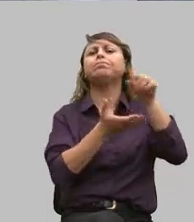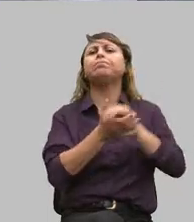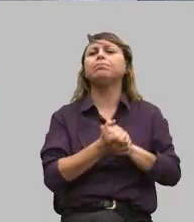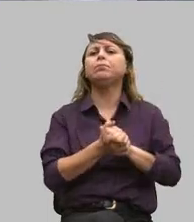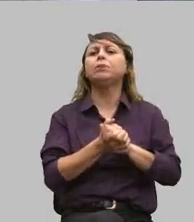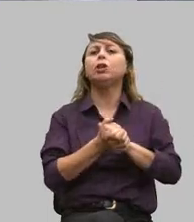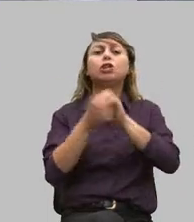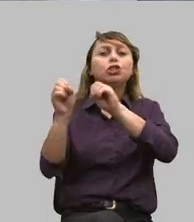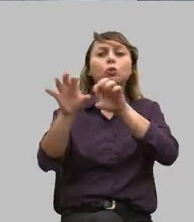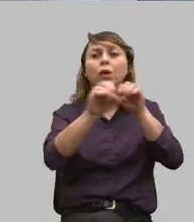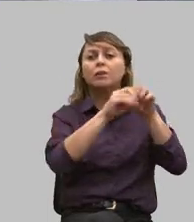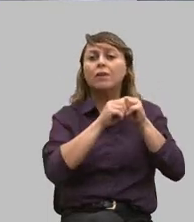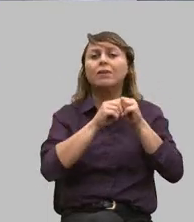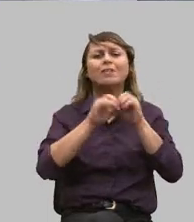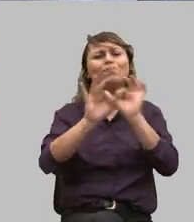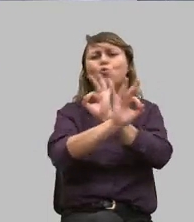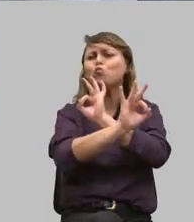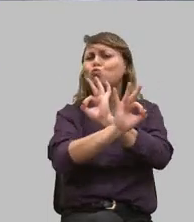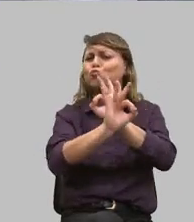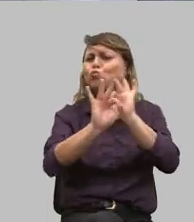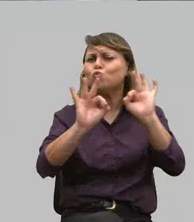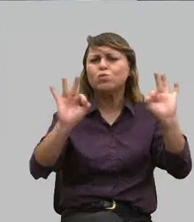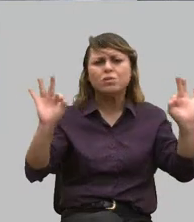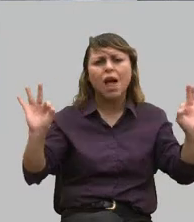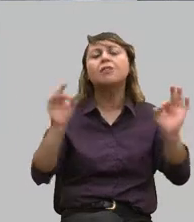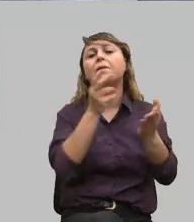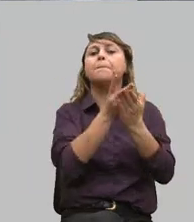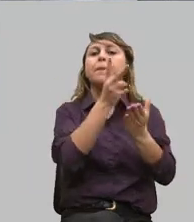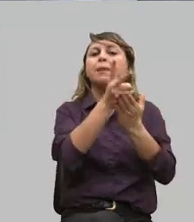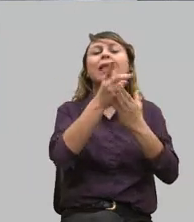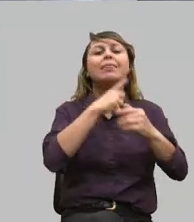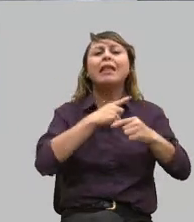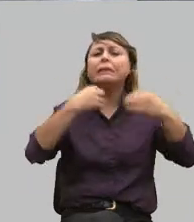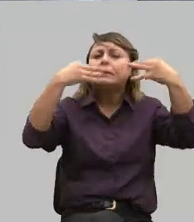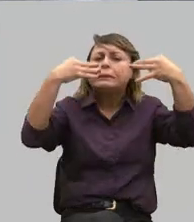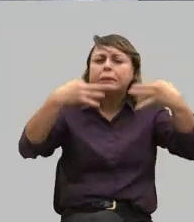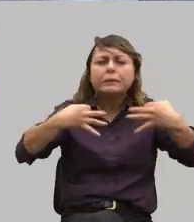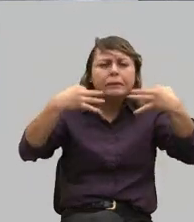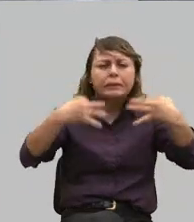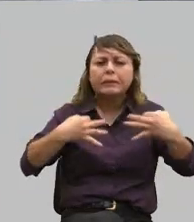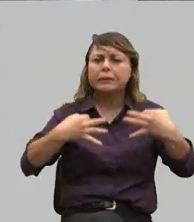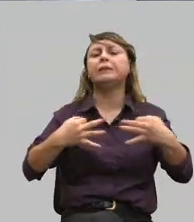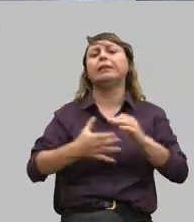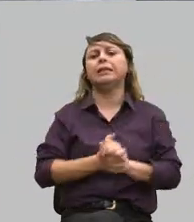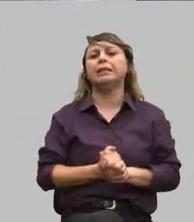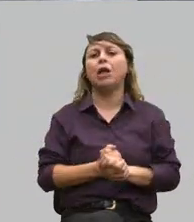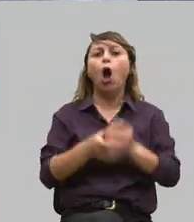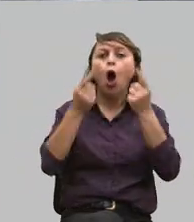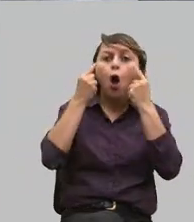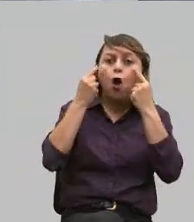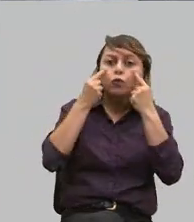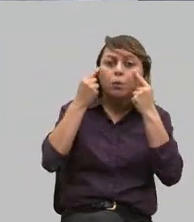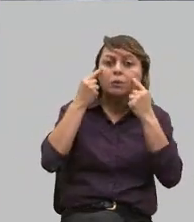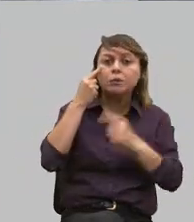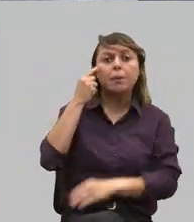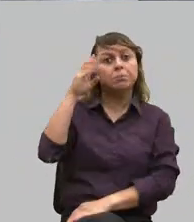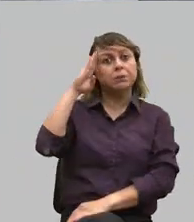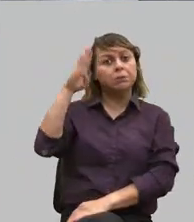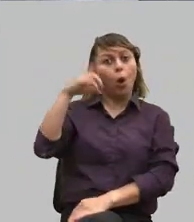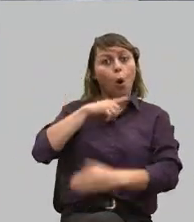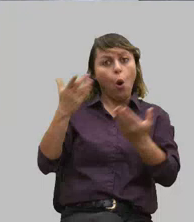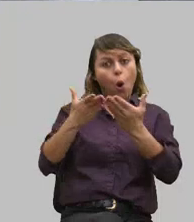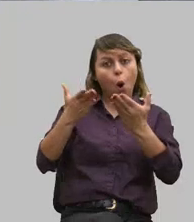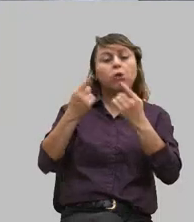programa Vai ser um sucesso e ele vai ser permanente eu tenho certeza que eh oftalmologia por exemplo você faz hoje um